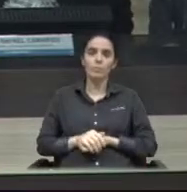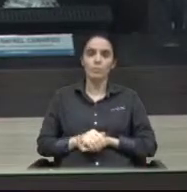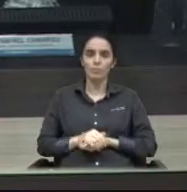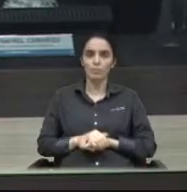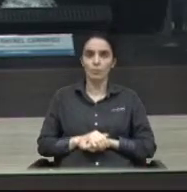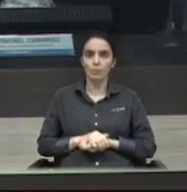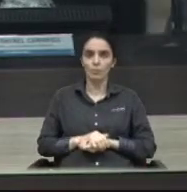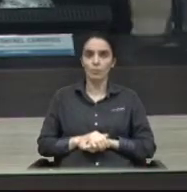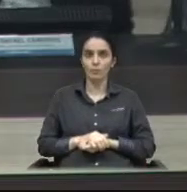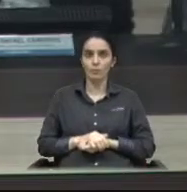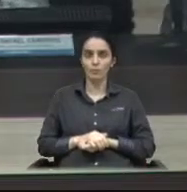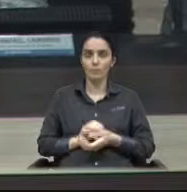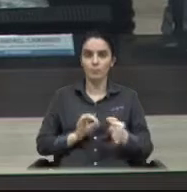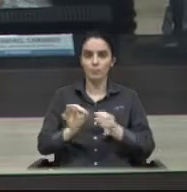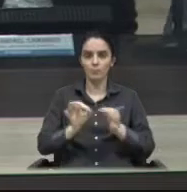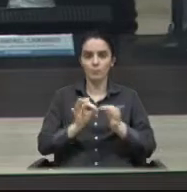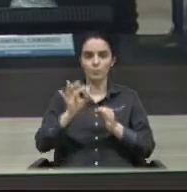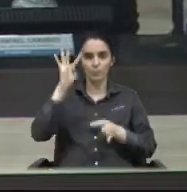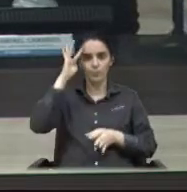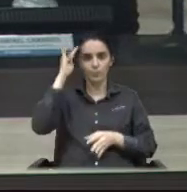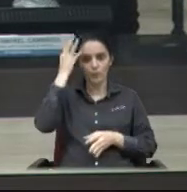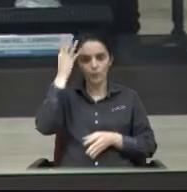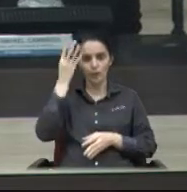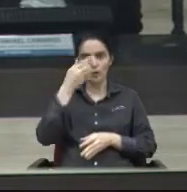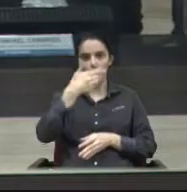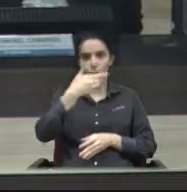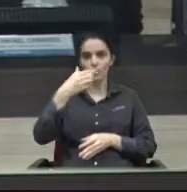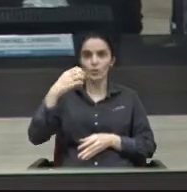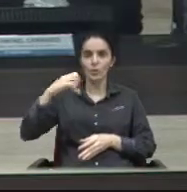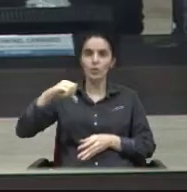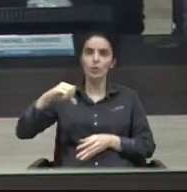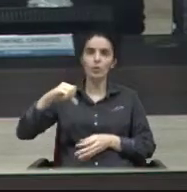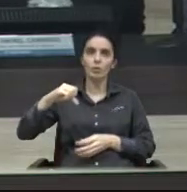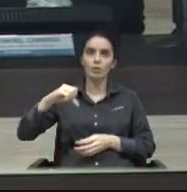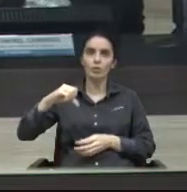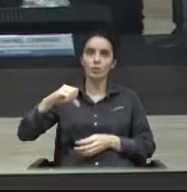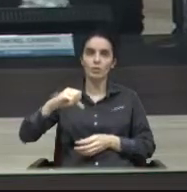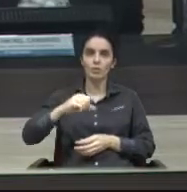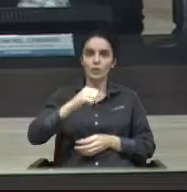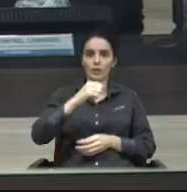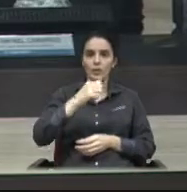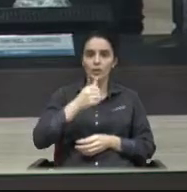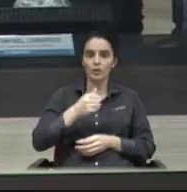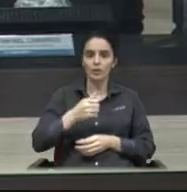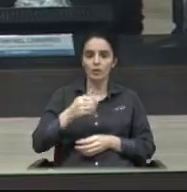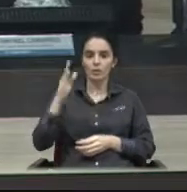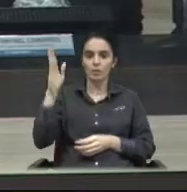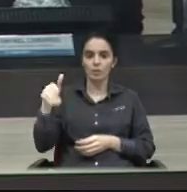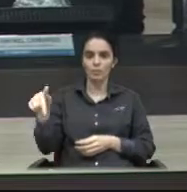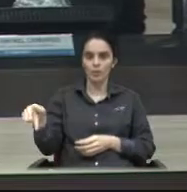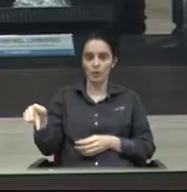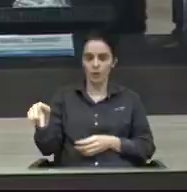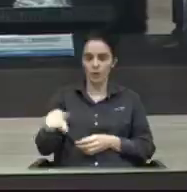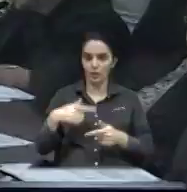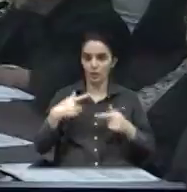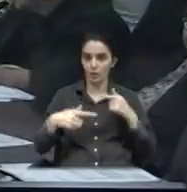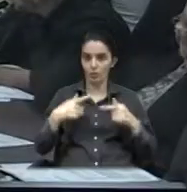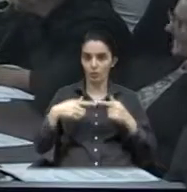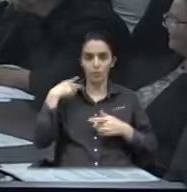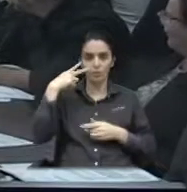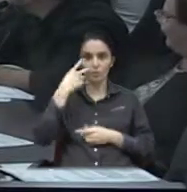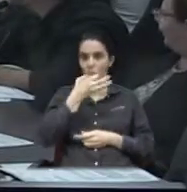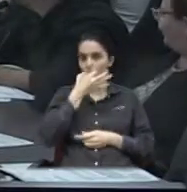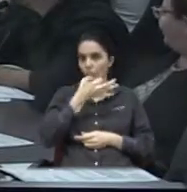providências. O projeto de resolução número 29 de 17 está em discussão. Algum vereador